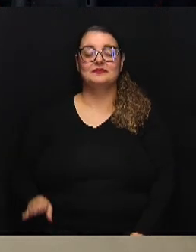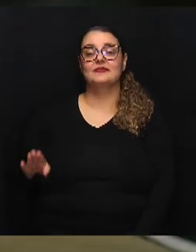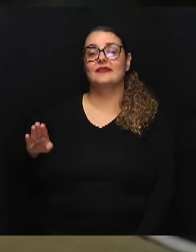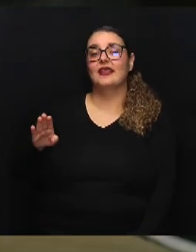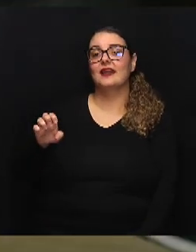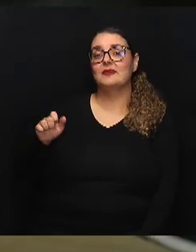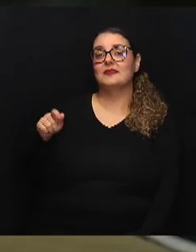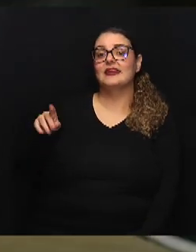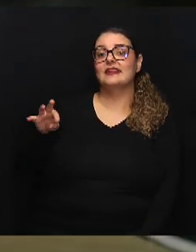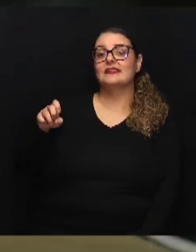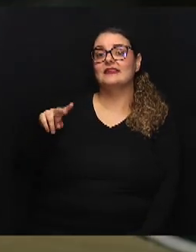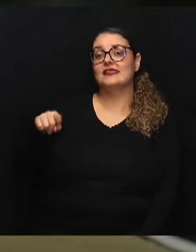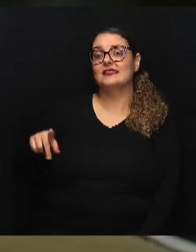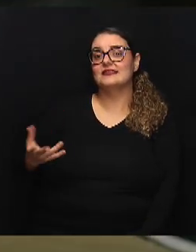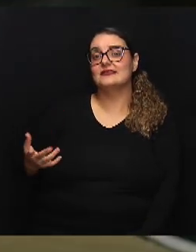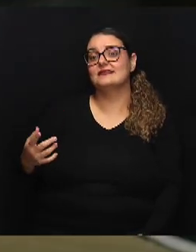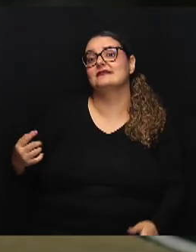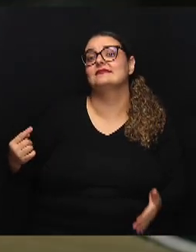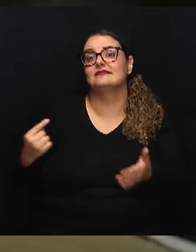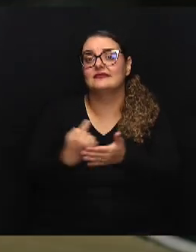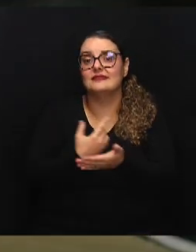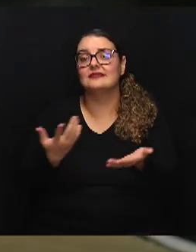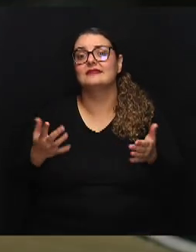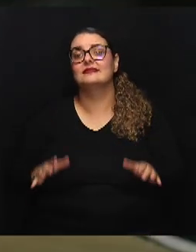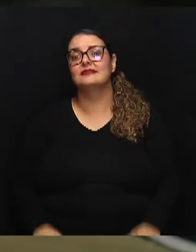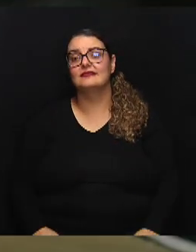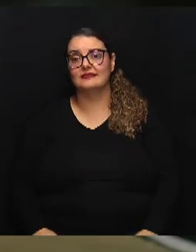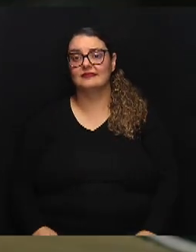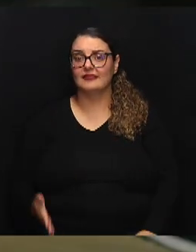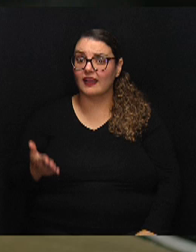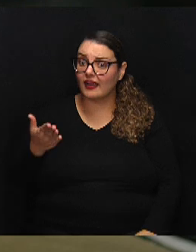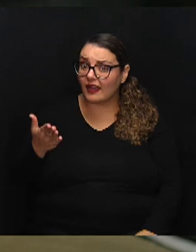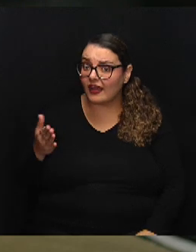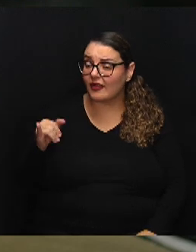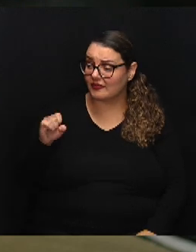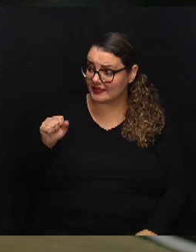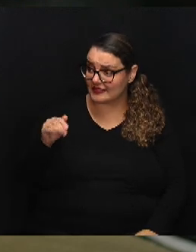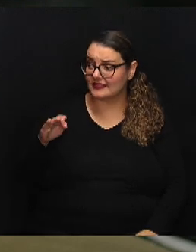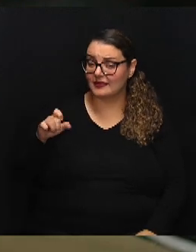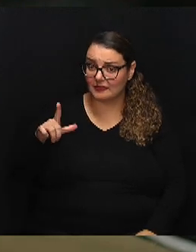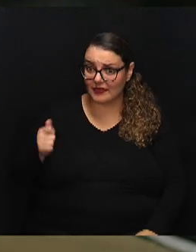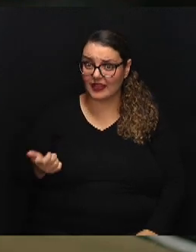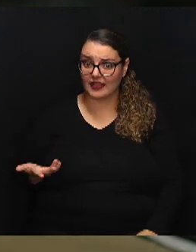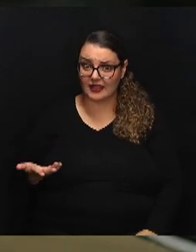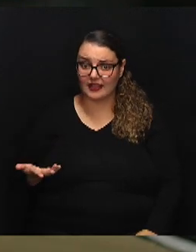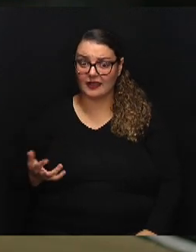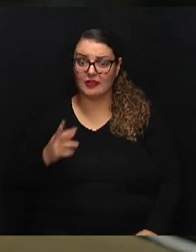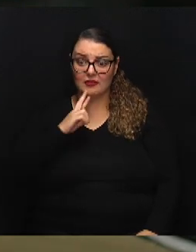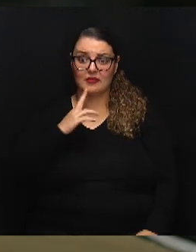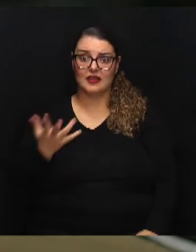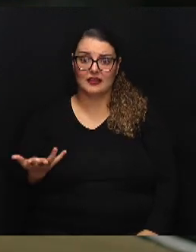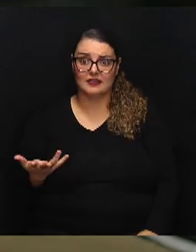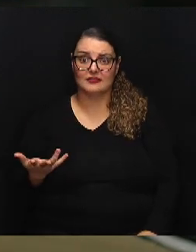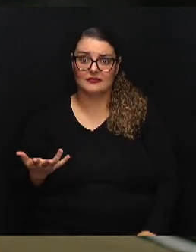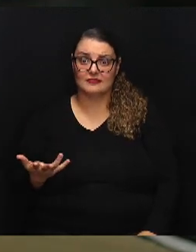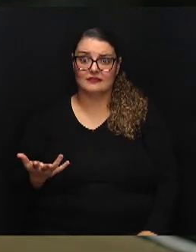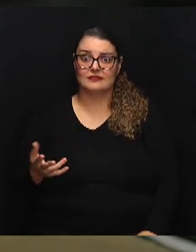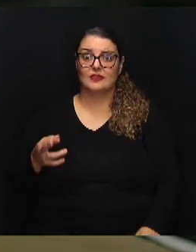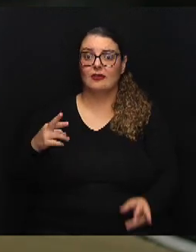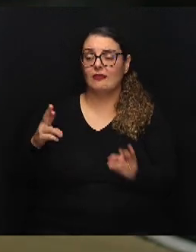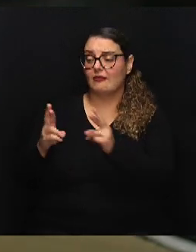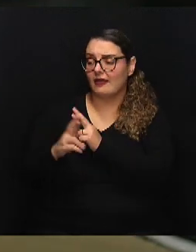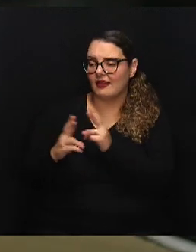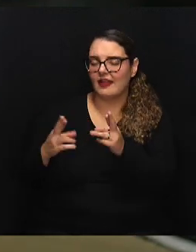tá dizendo que, tá perguntando, então eu passo para você, Isabela, por gentileza, para responder a Beatriz sobre essa questão